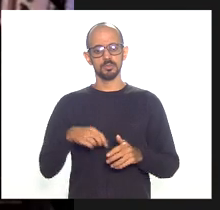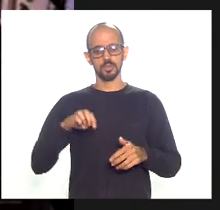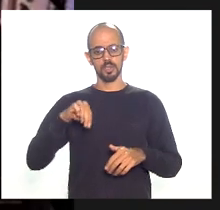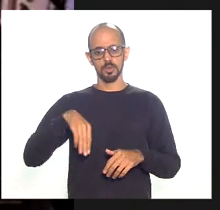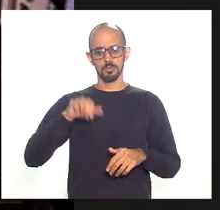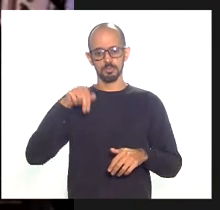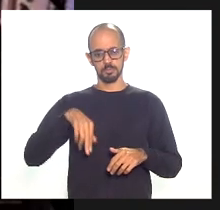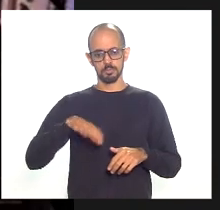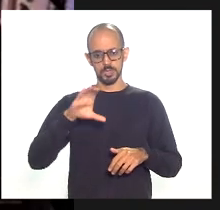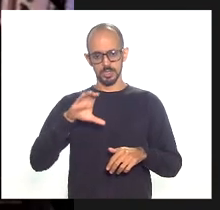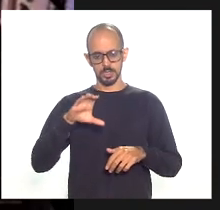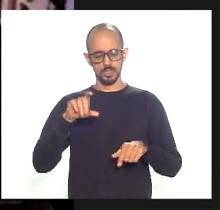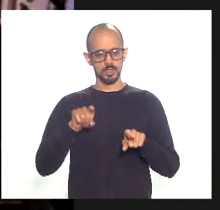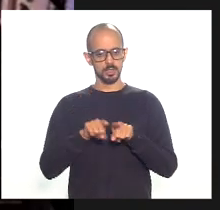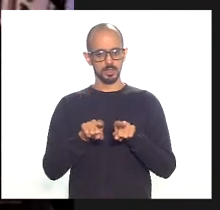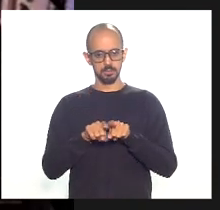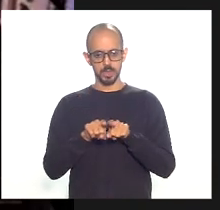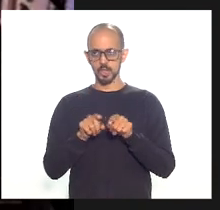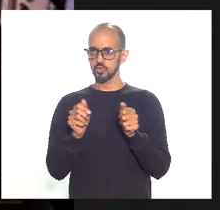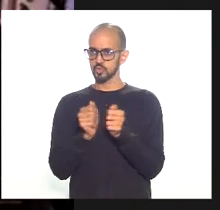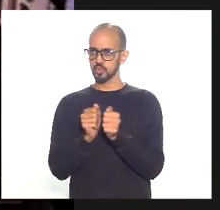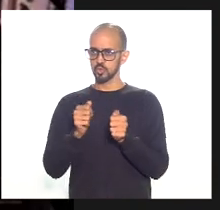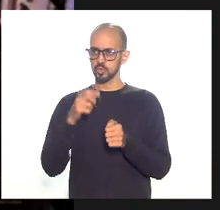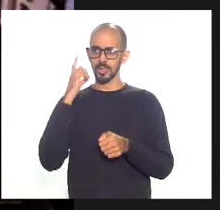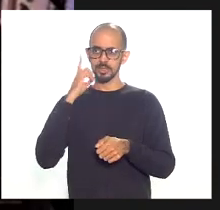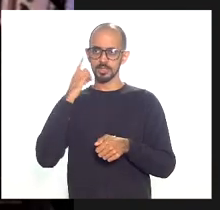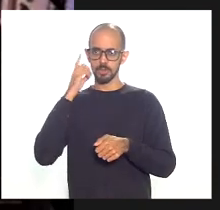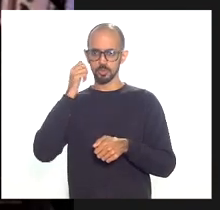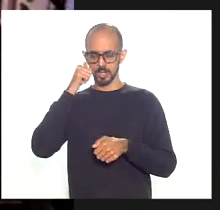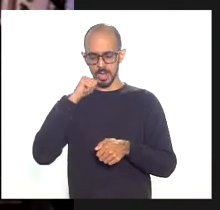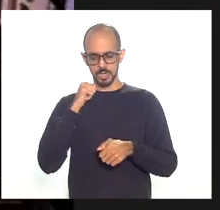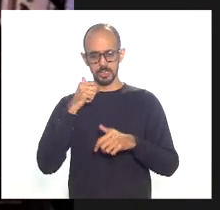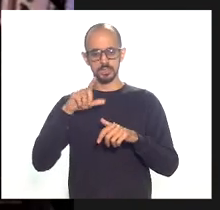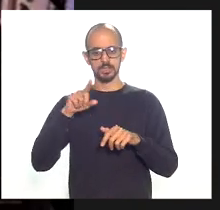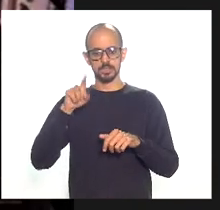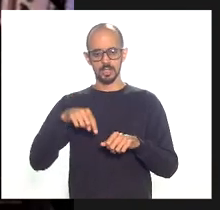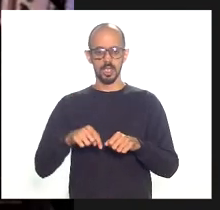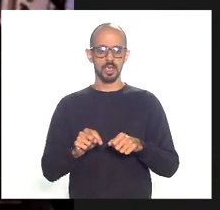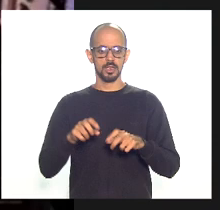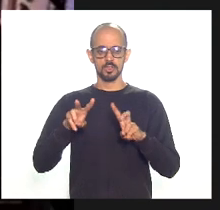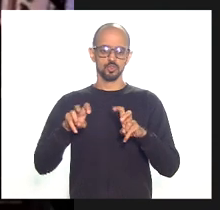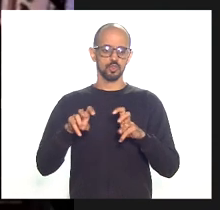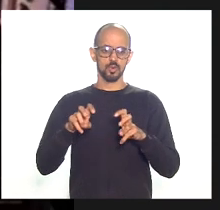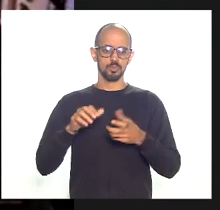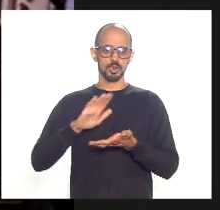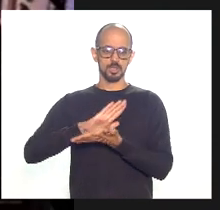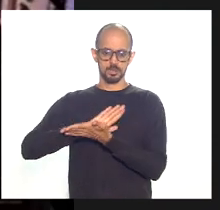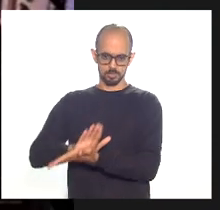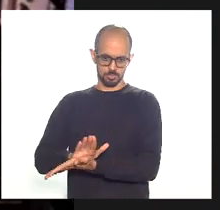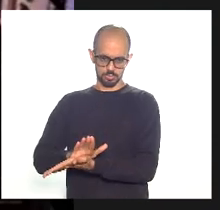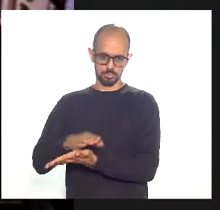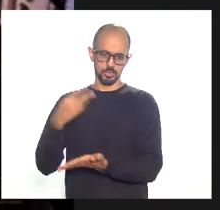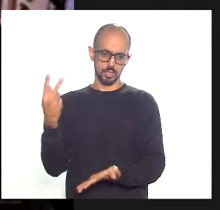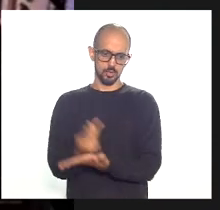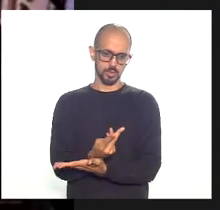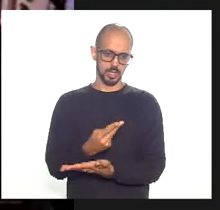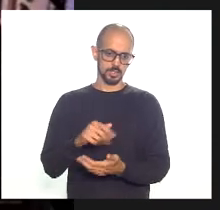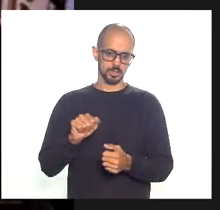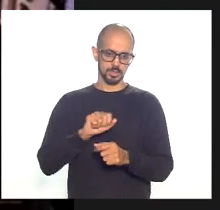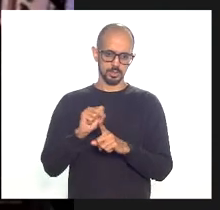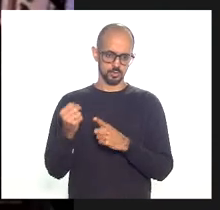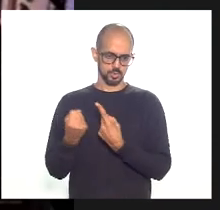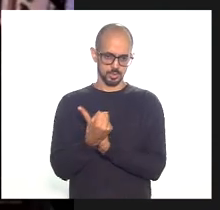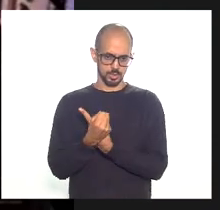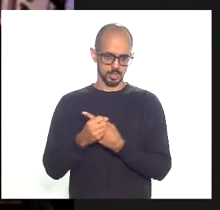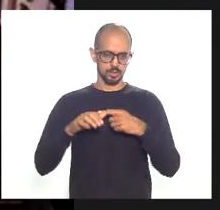autor, da questão racial, da questão discriminatória que é latente na nossa sociedade. Eu